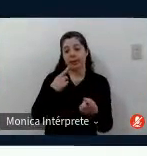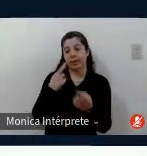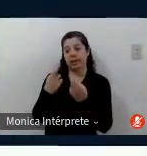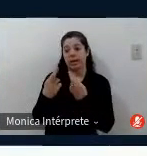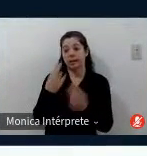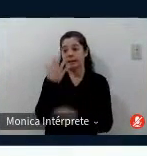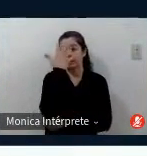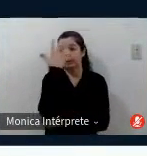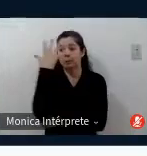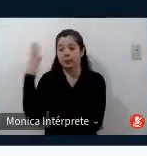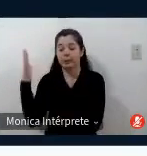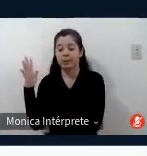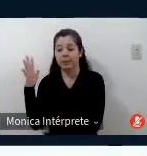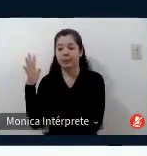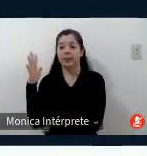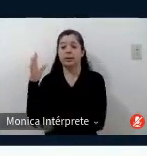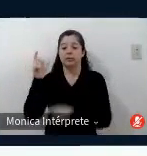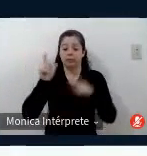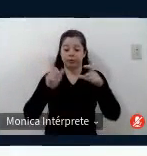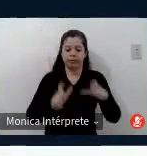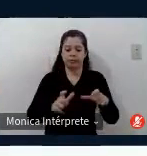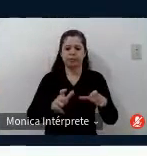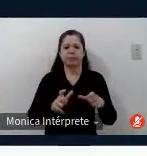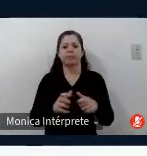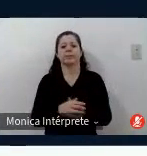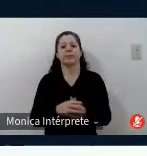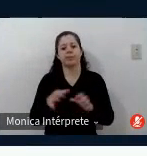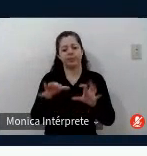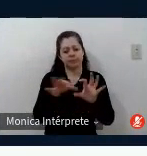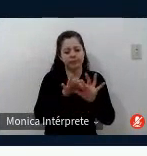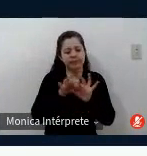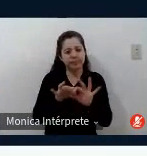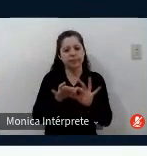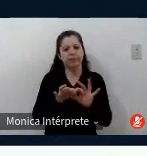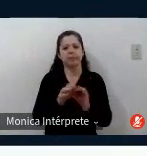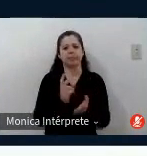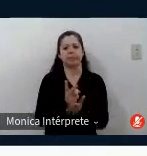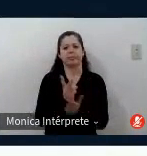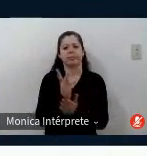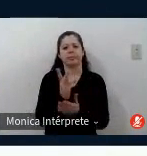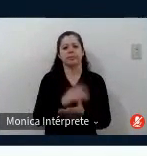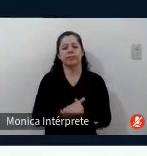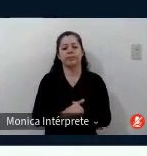território. Muito bem, pode passar.